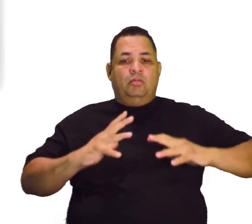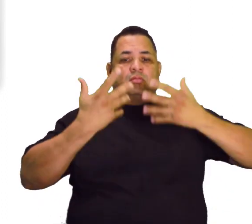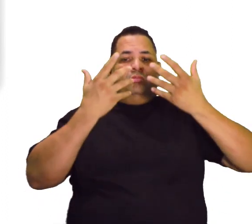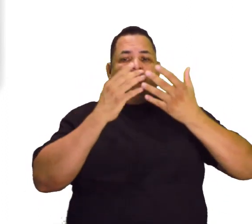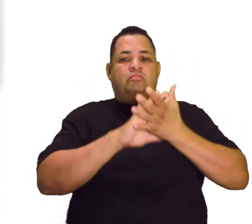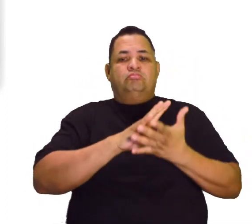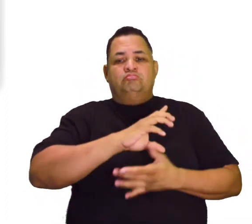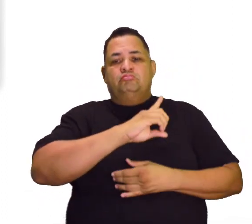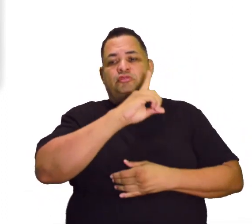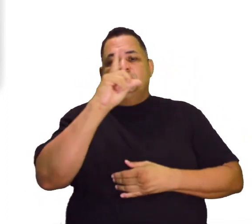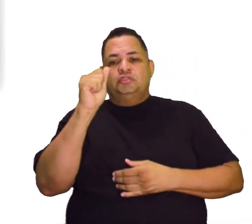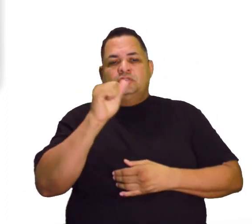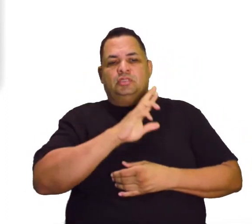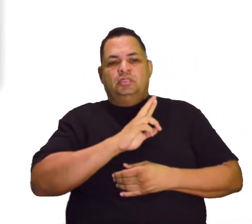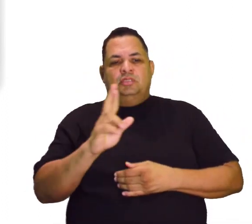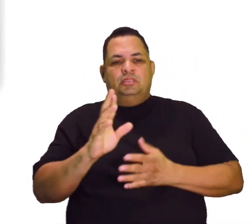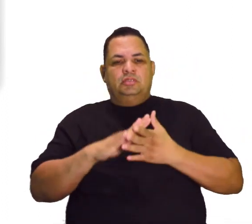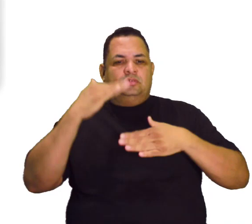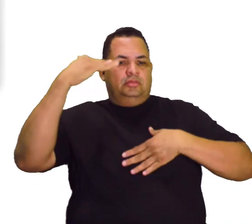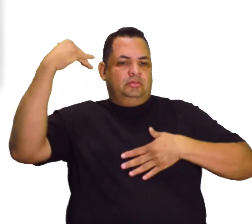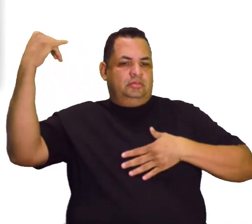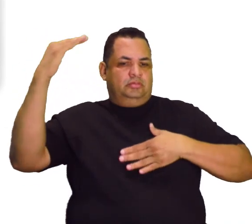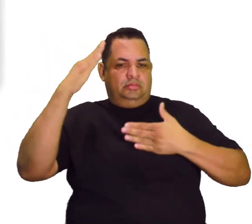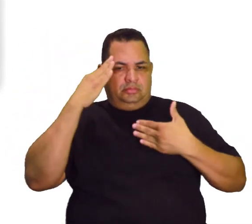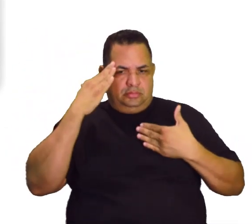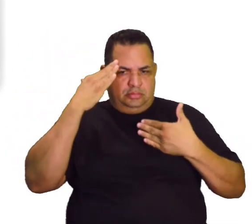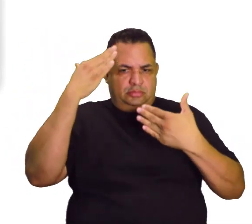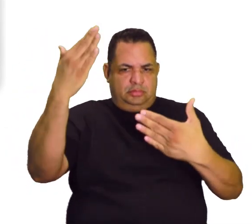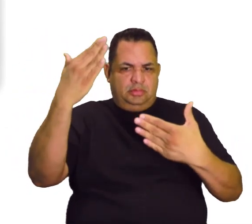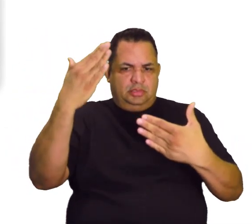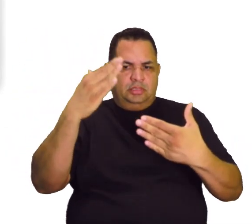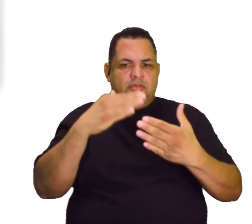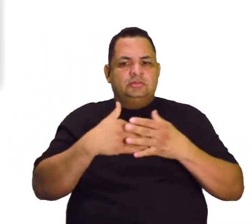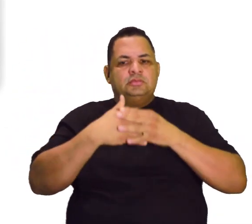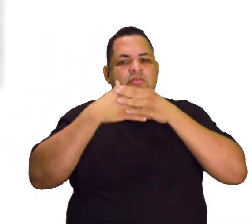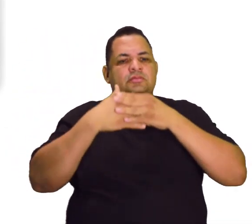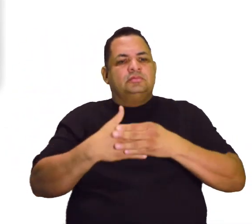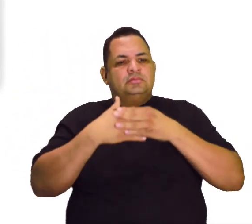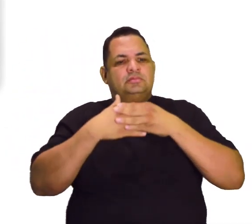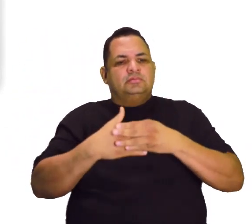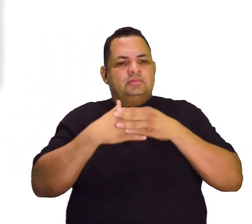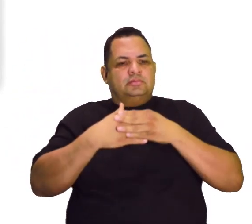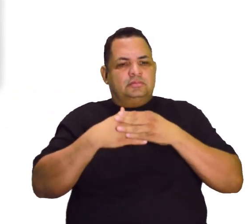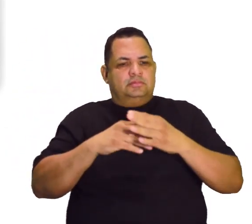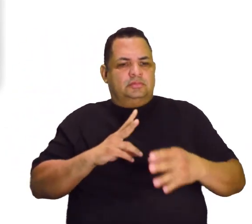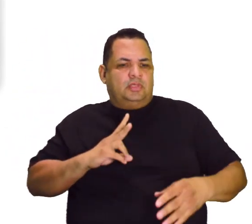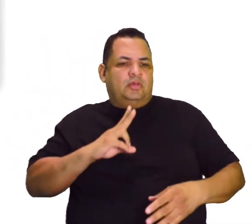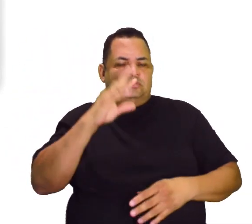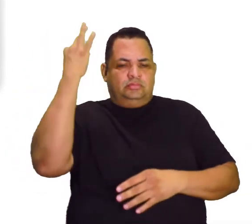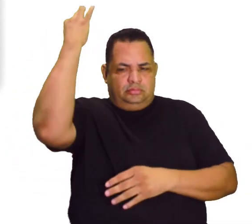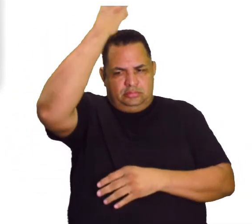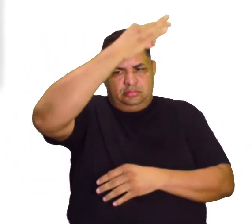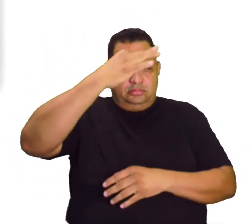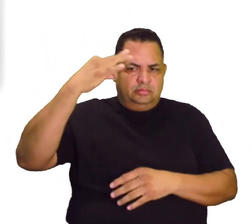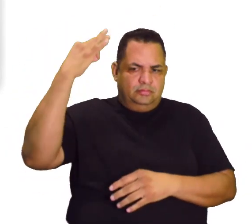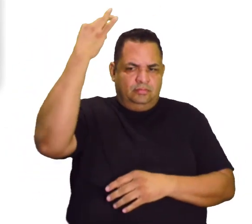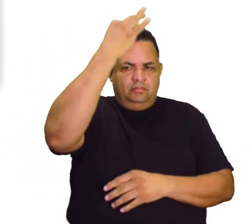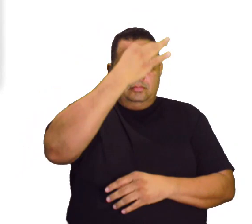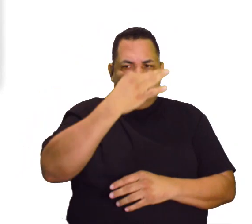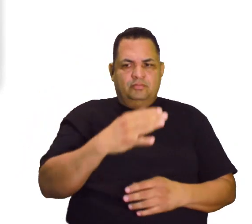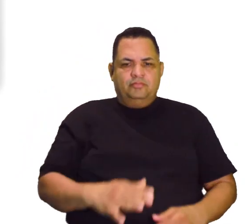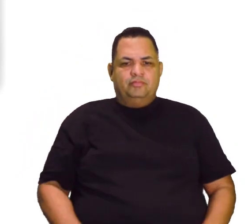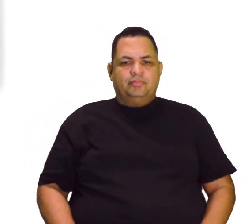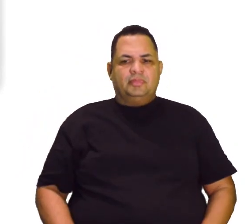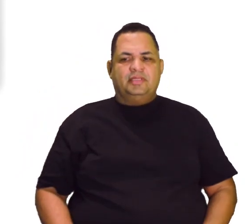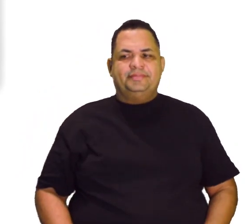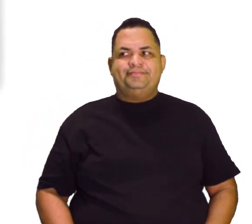datas religiosas, homenagens a santos, agradecimentos, saudações,